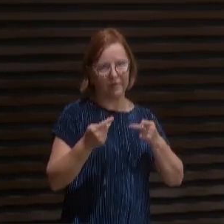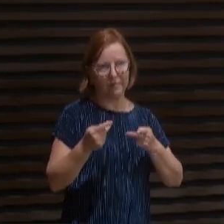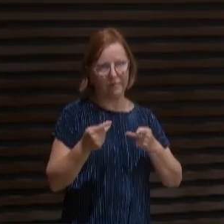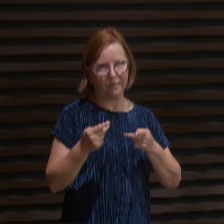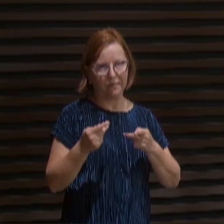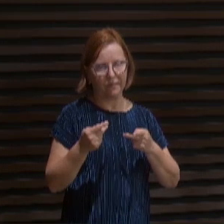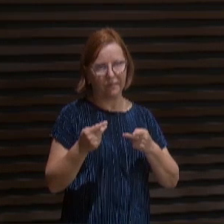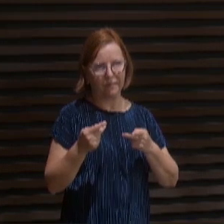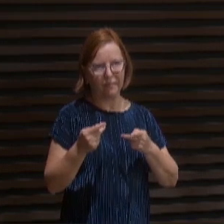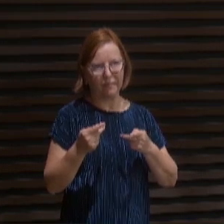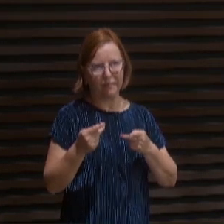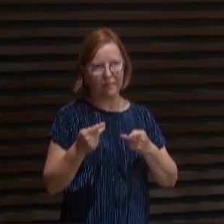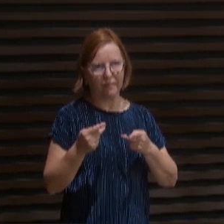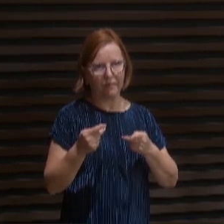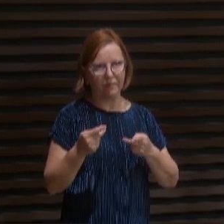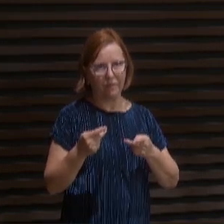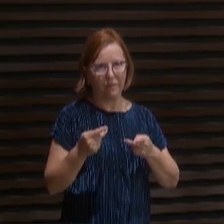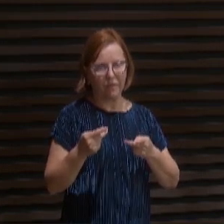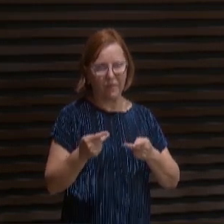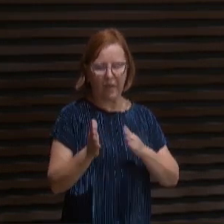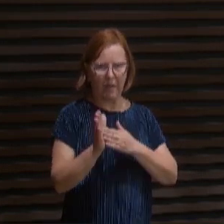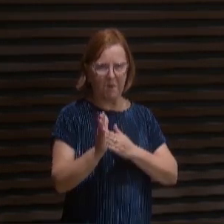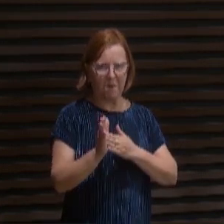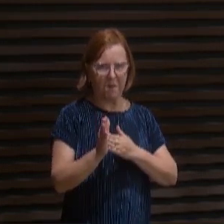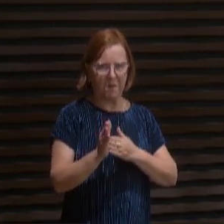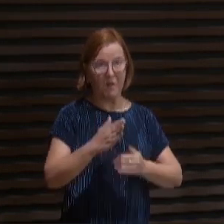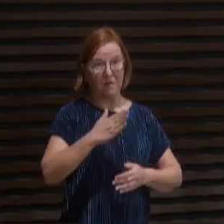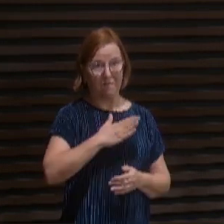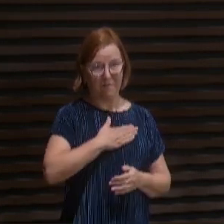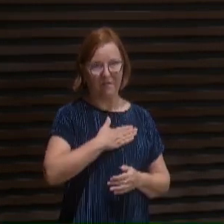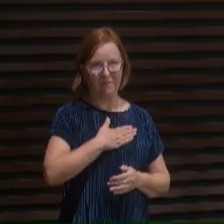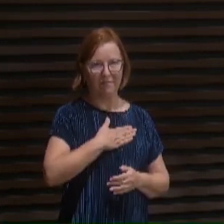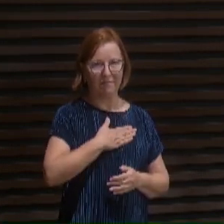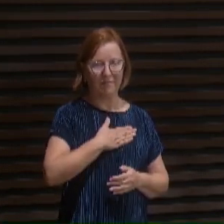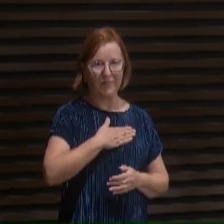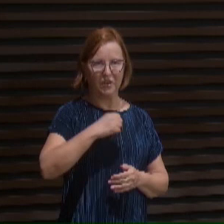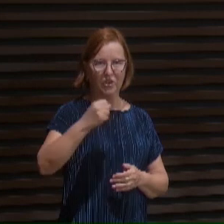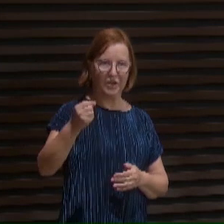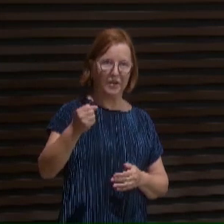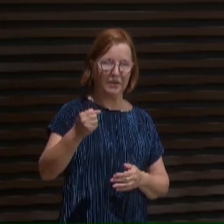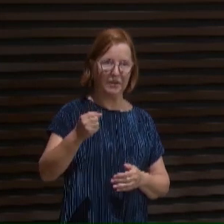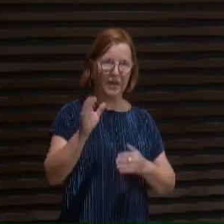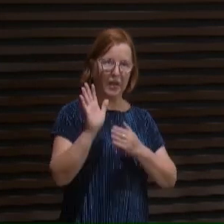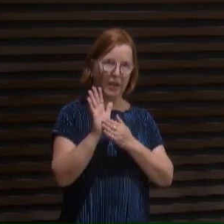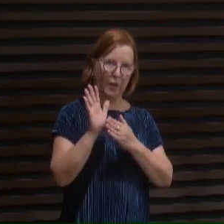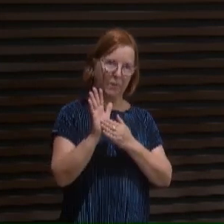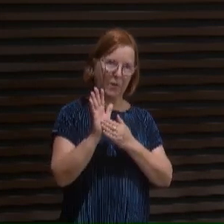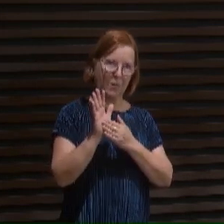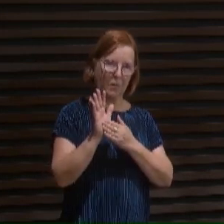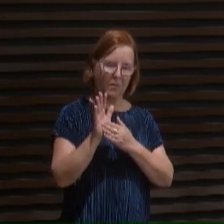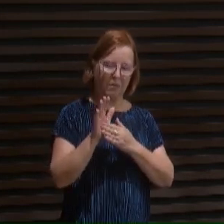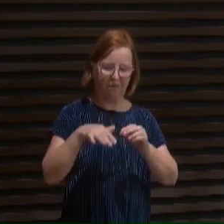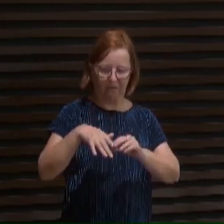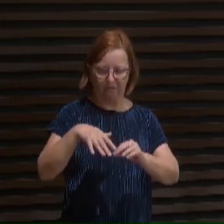mete agora a mão no peito. Ele o fez, e tirando, eis que a mão estava